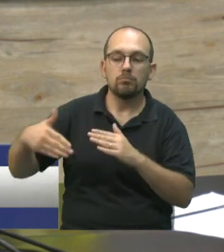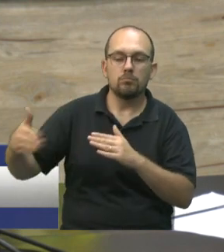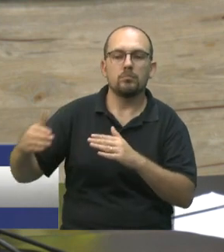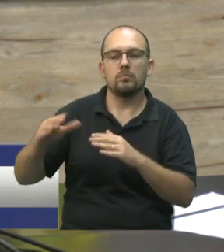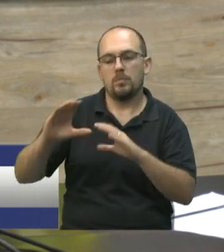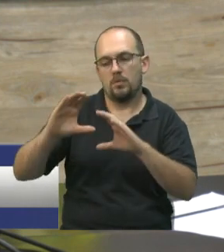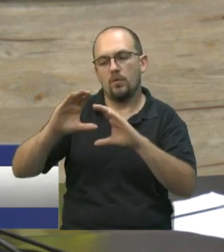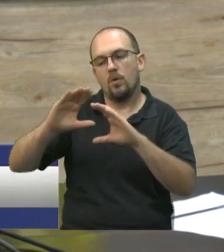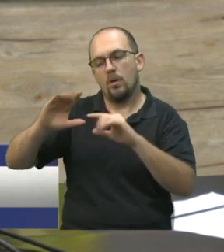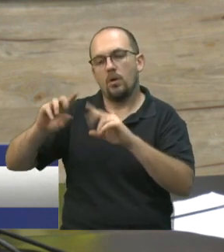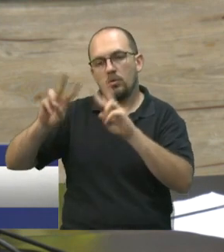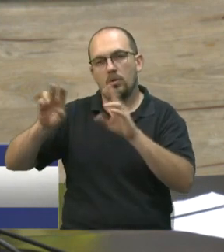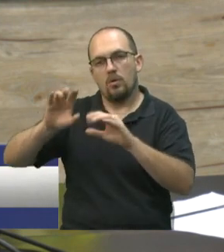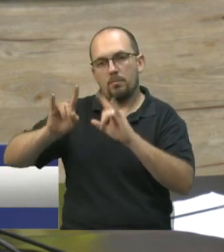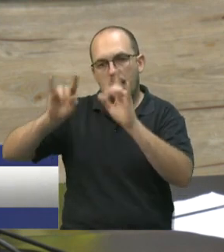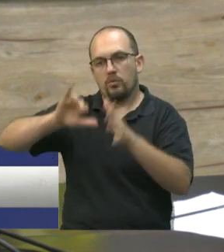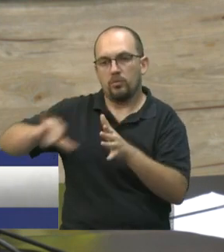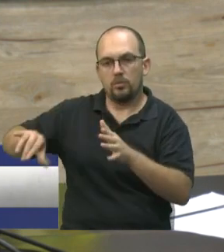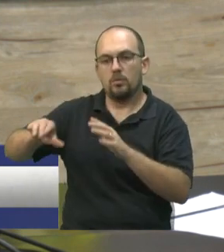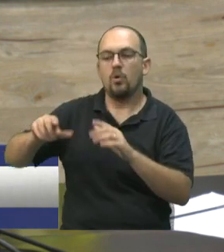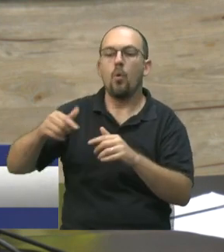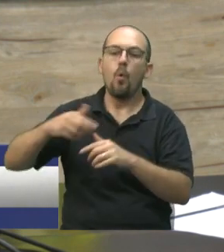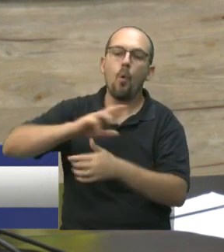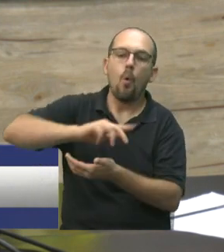integralidade. Então, a única